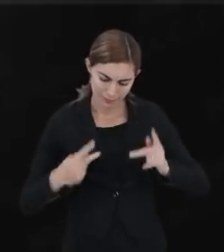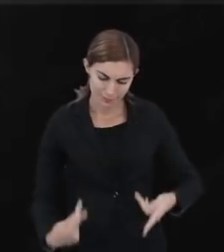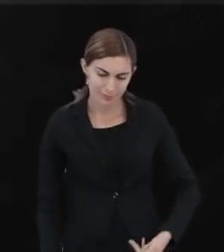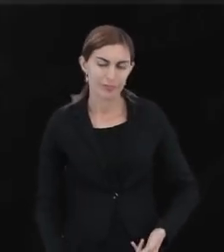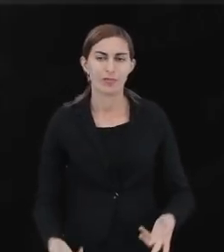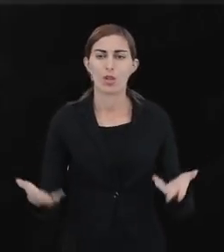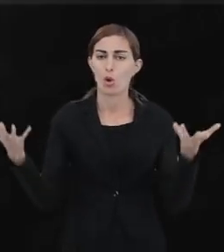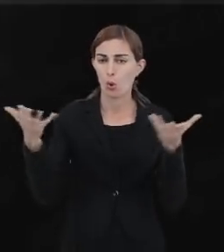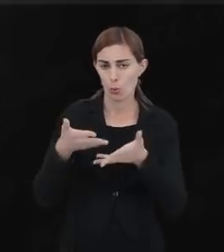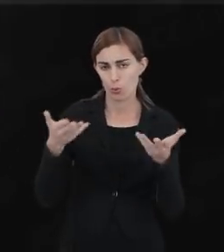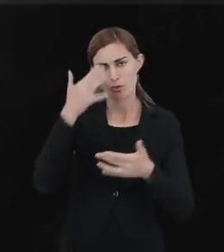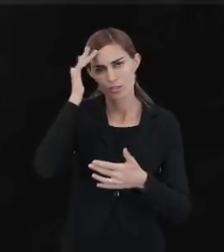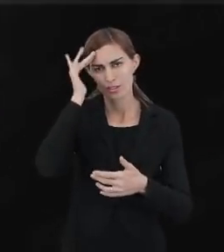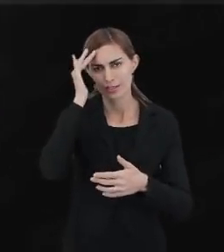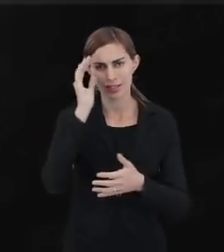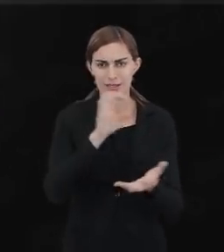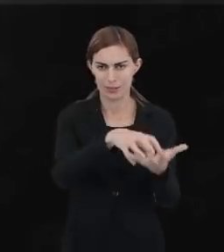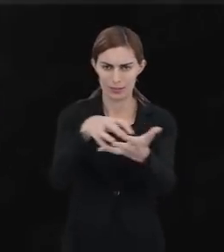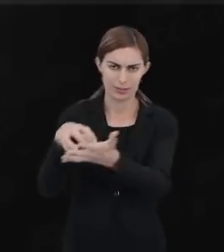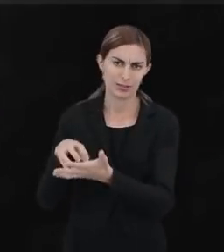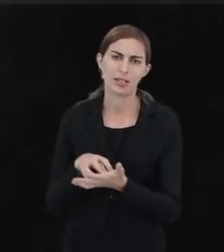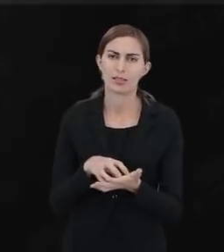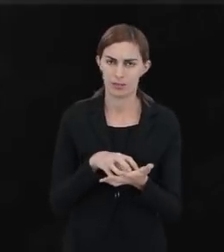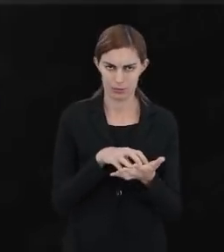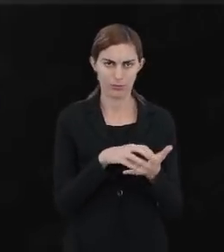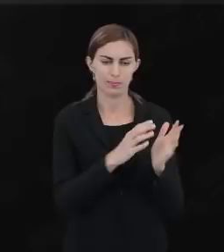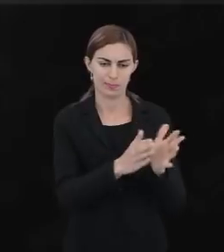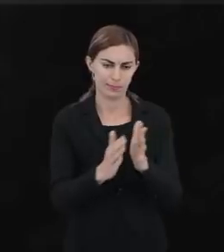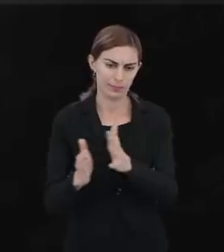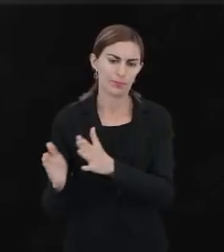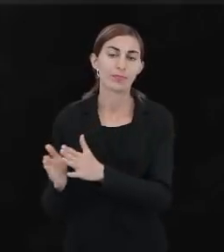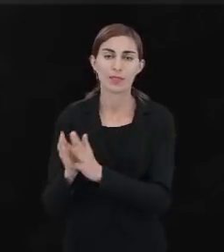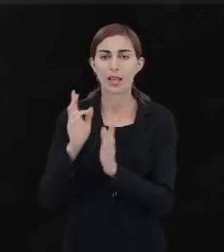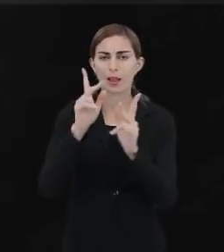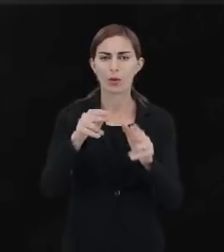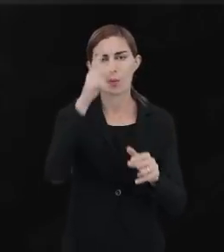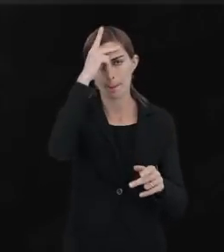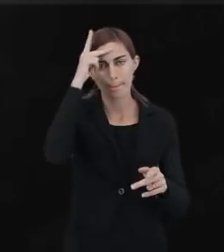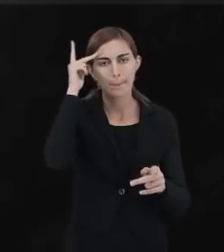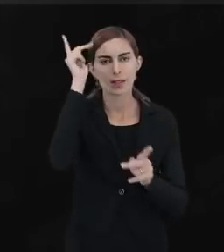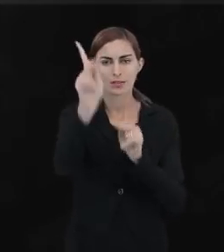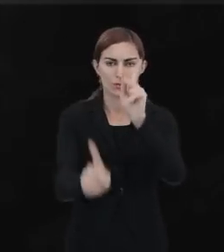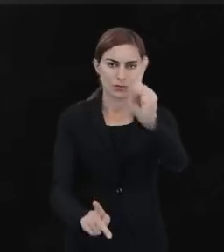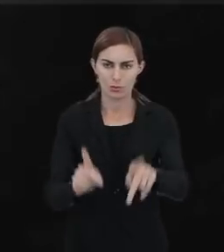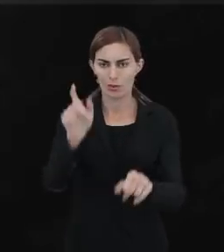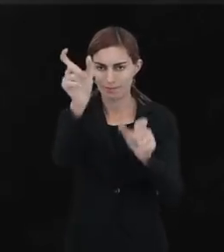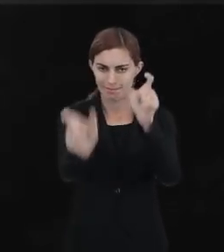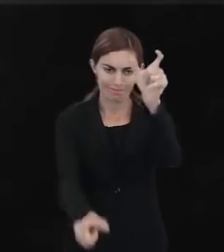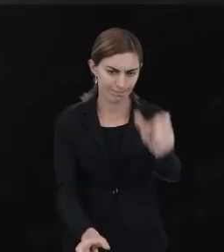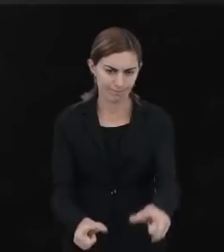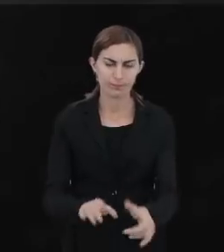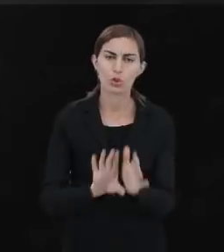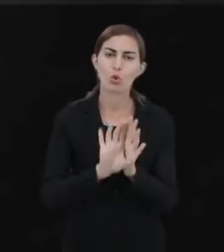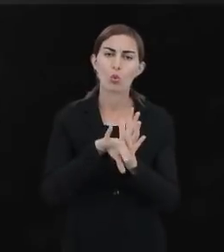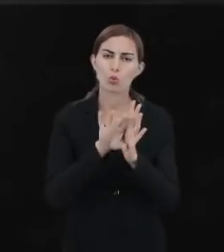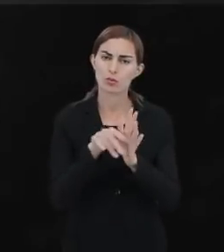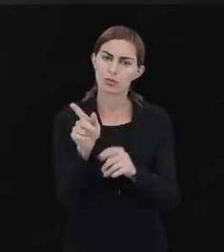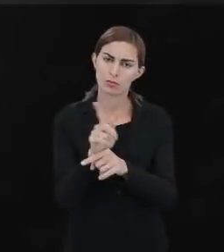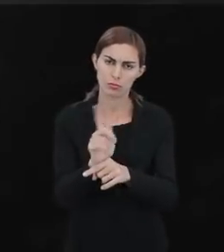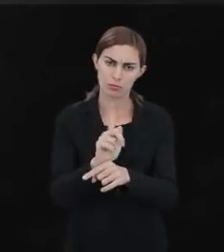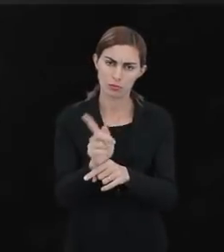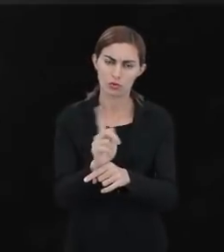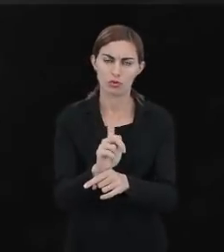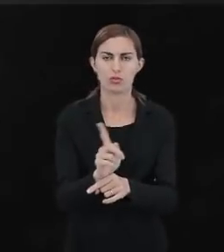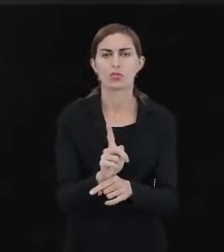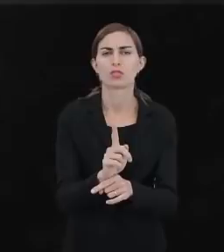entende que o centro de todas as ações são as pessoas então o conselho e tu de gestão